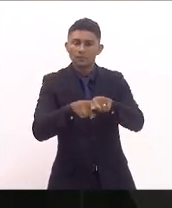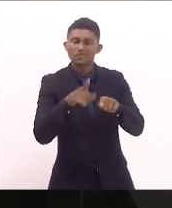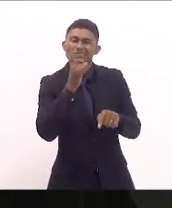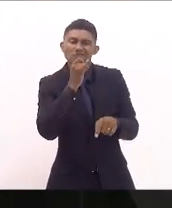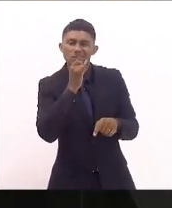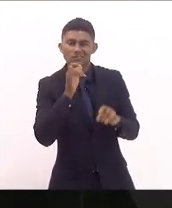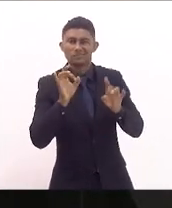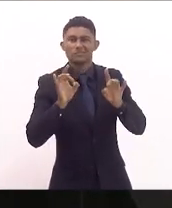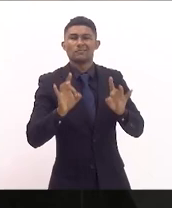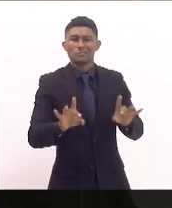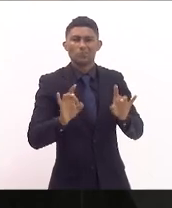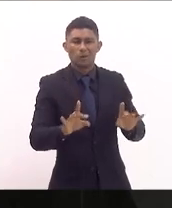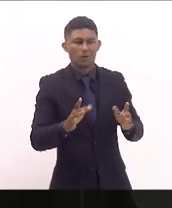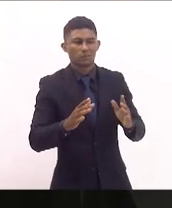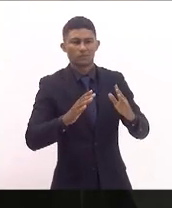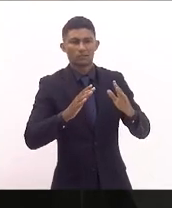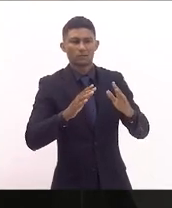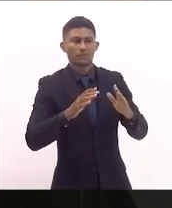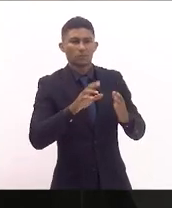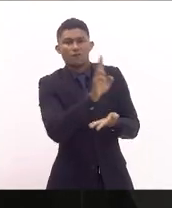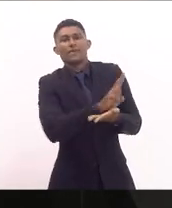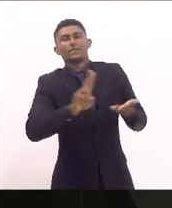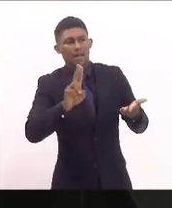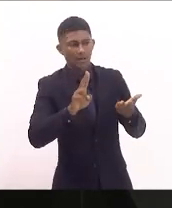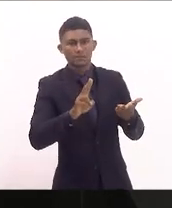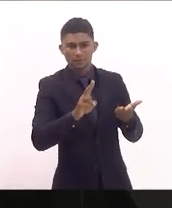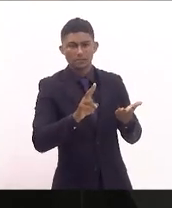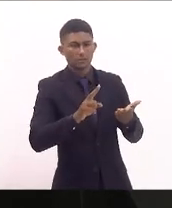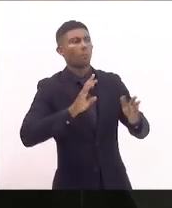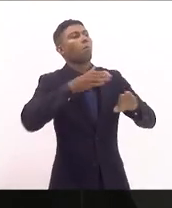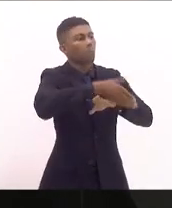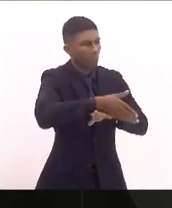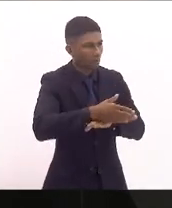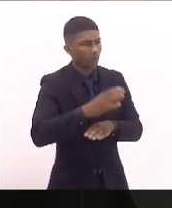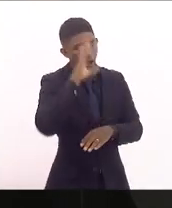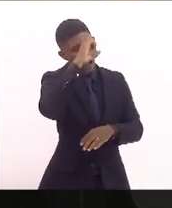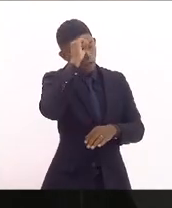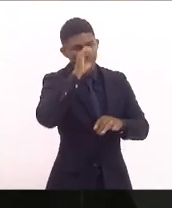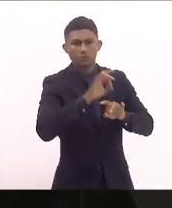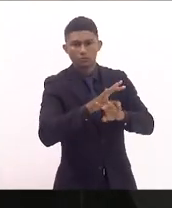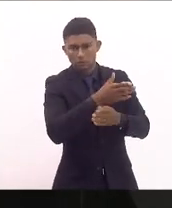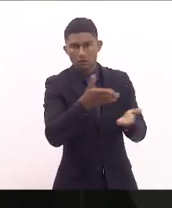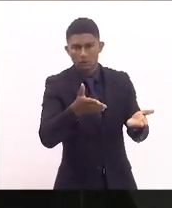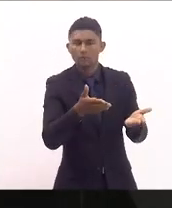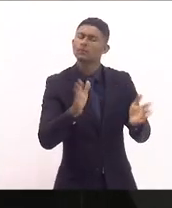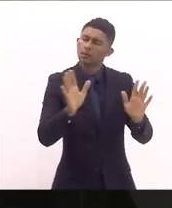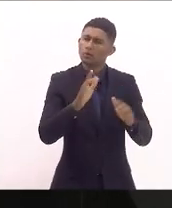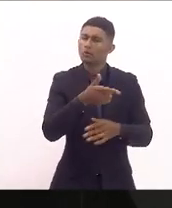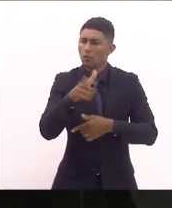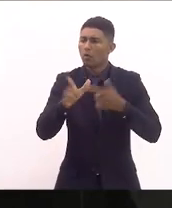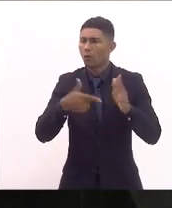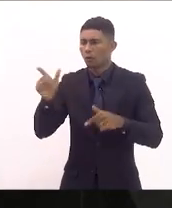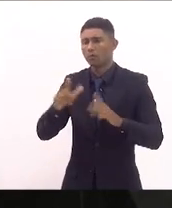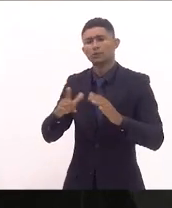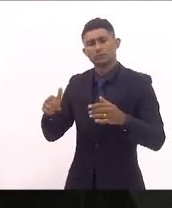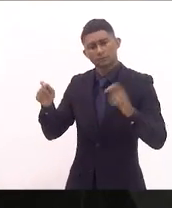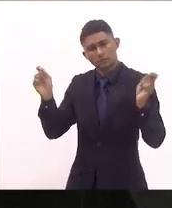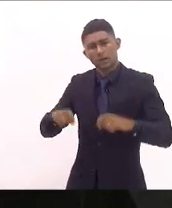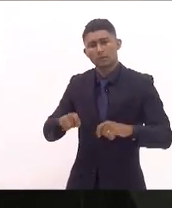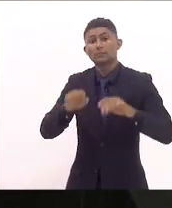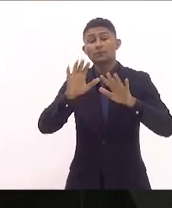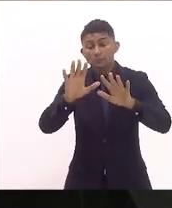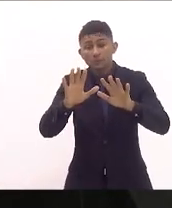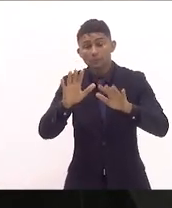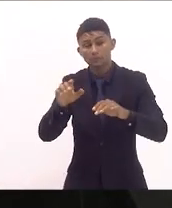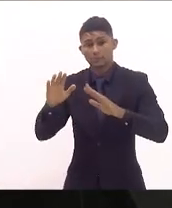acadêmica é a única trajetória de escolarização que é importante para produção científica e tecnológica só que a Faetec nos